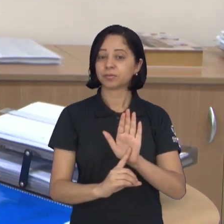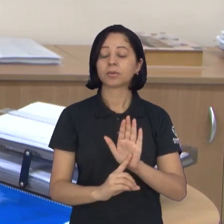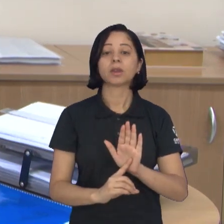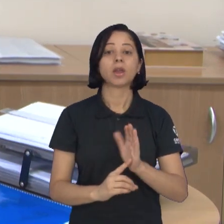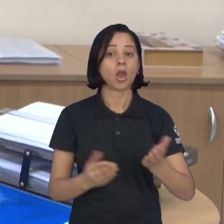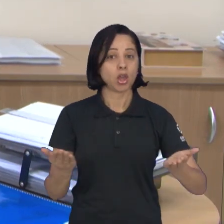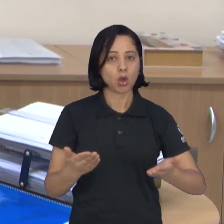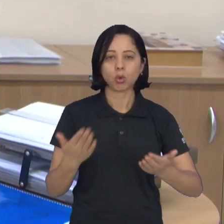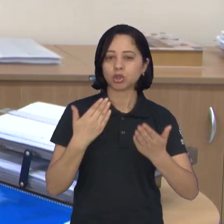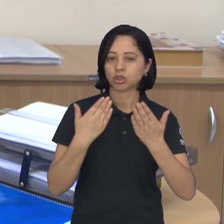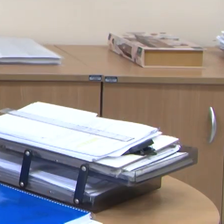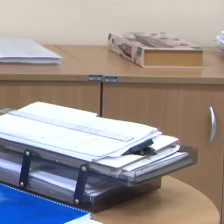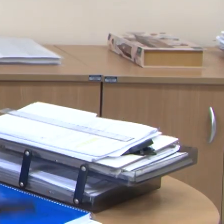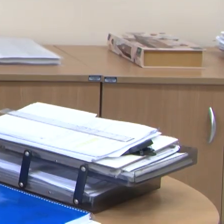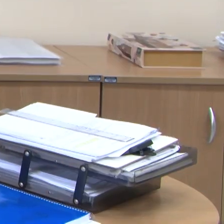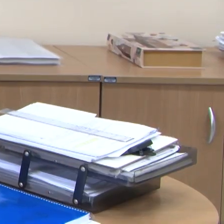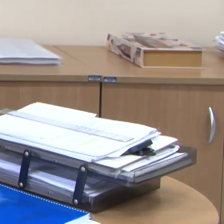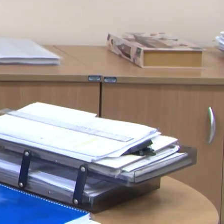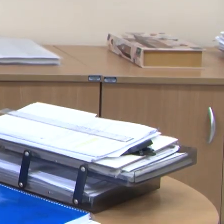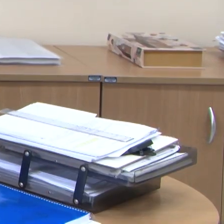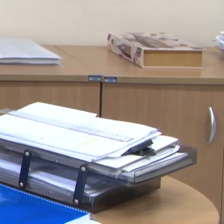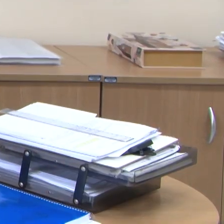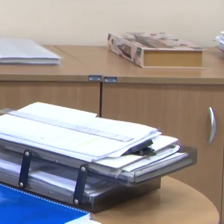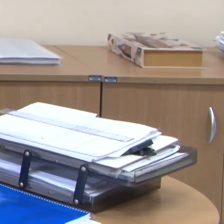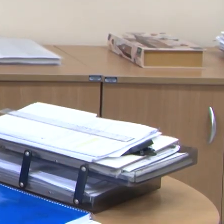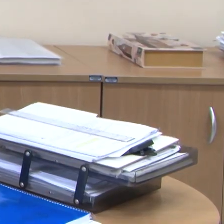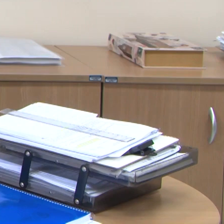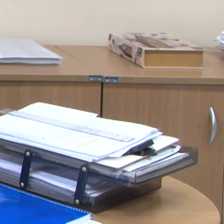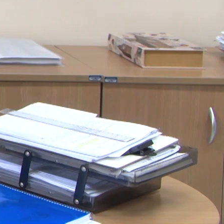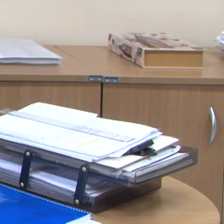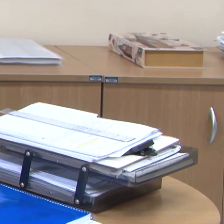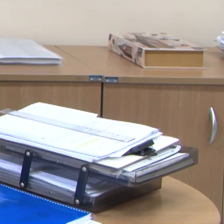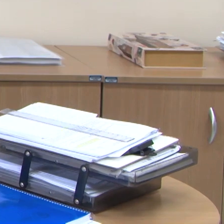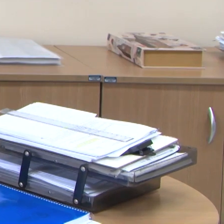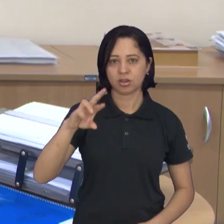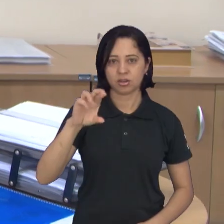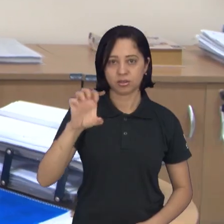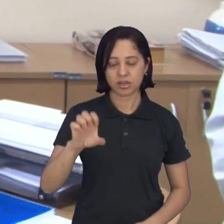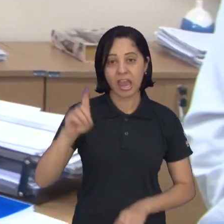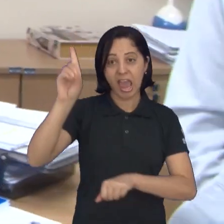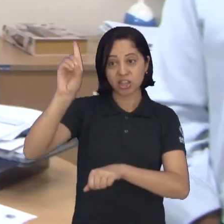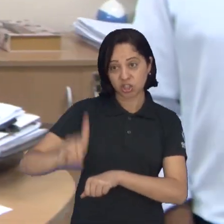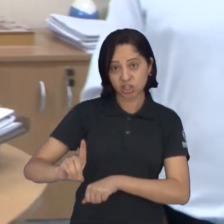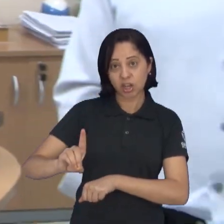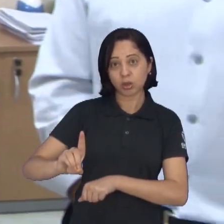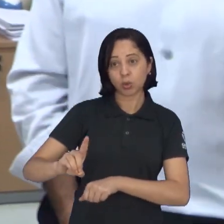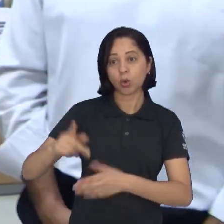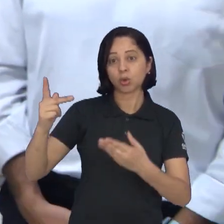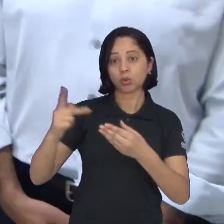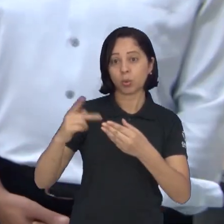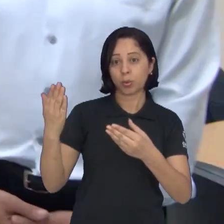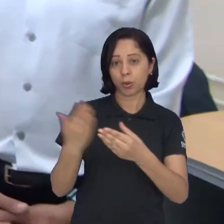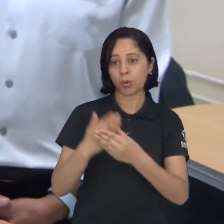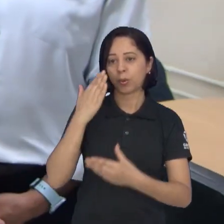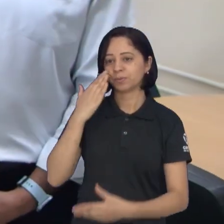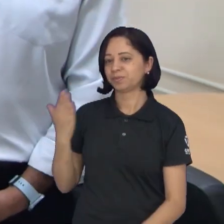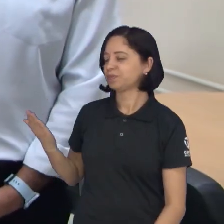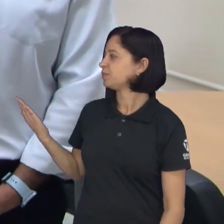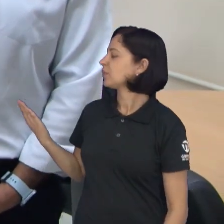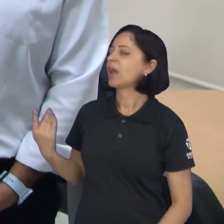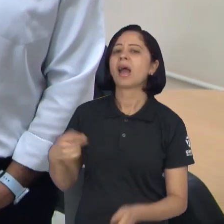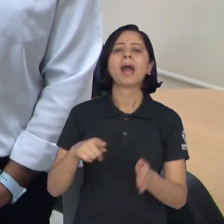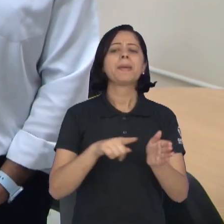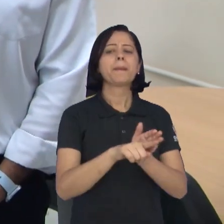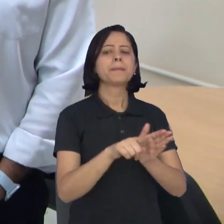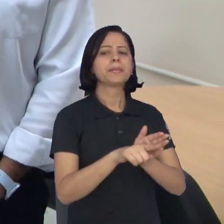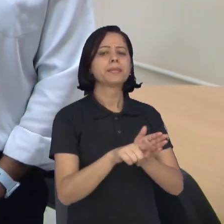falar um pouco sobre isso, eu vou conversar com o Alexandre Campos, ele é diretor aqui do Procon de São José dos Campos. E para começar, eu já vou fazer a pergunta, qual que é a